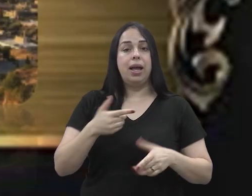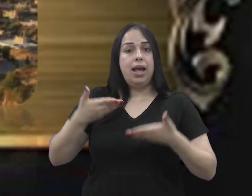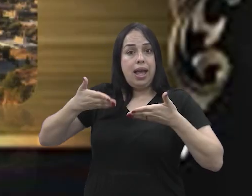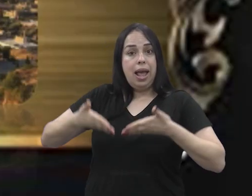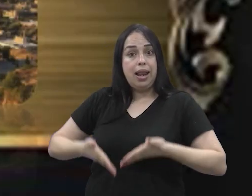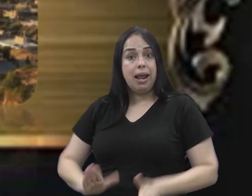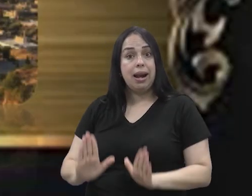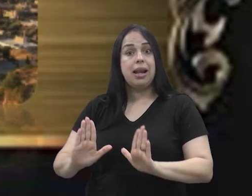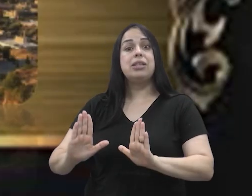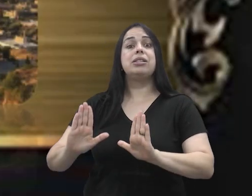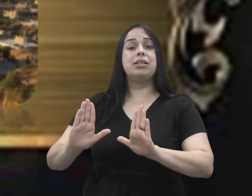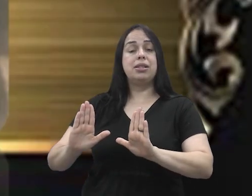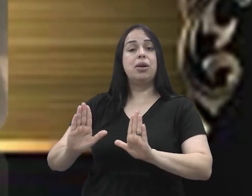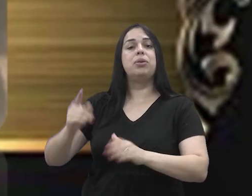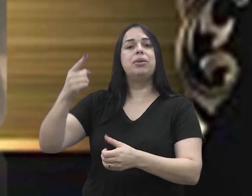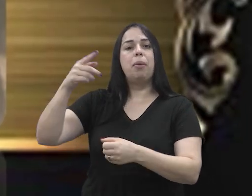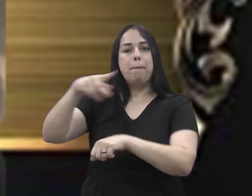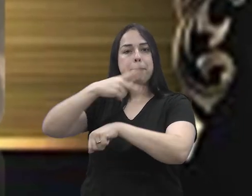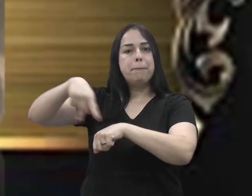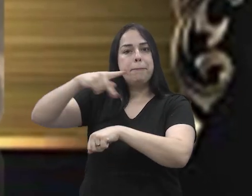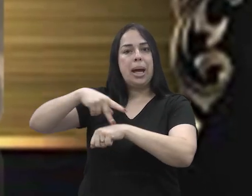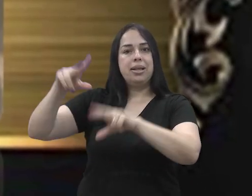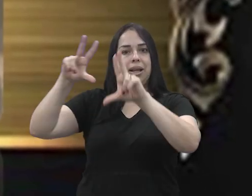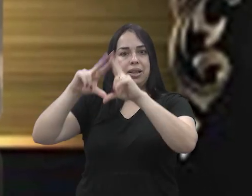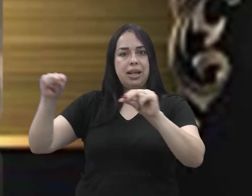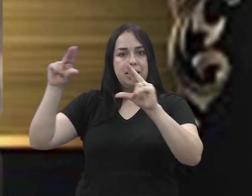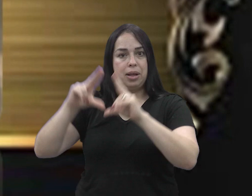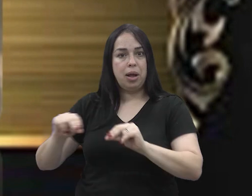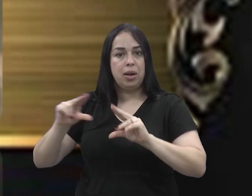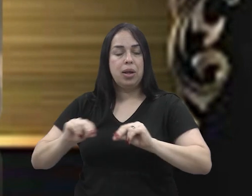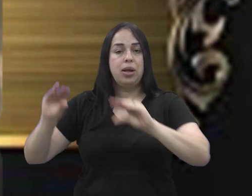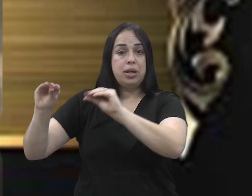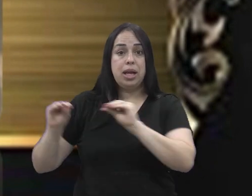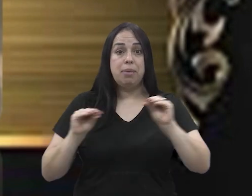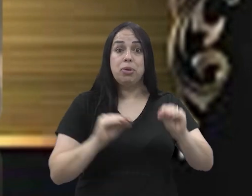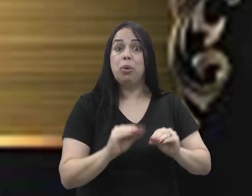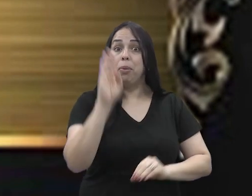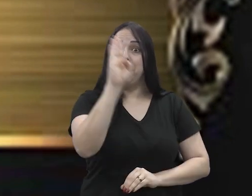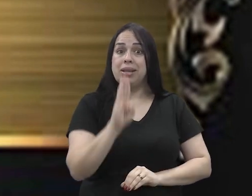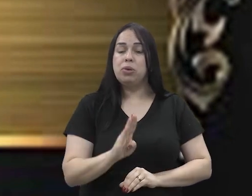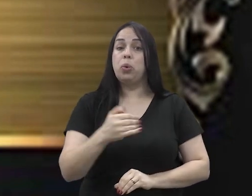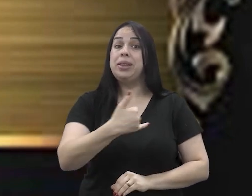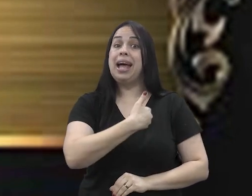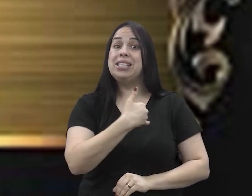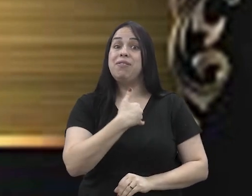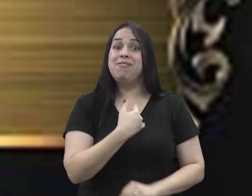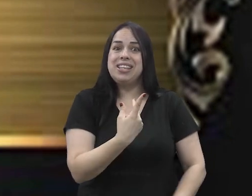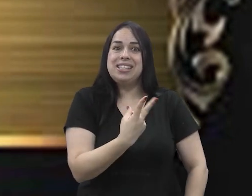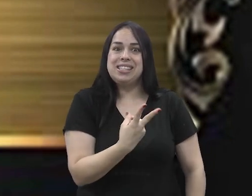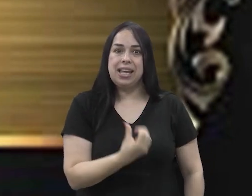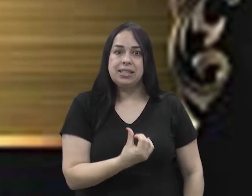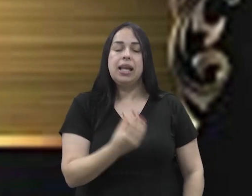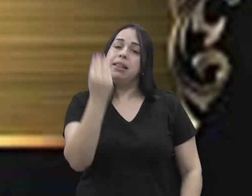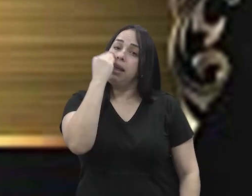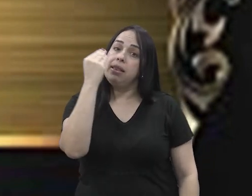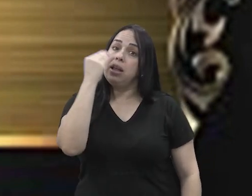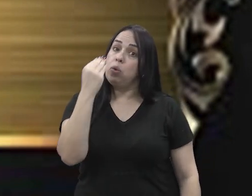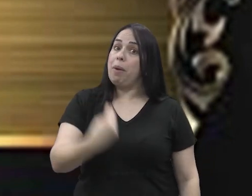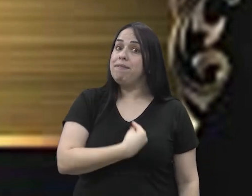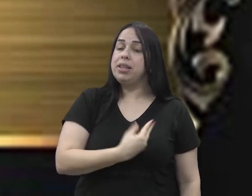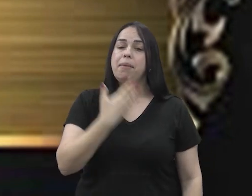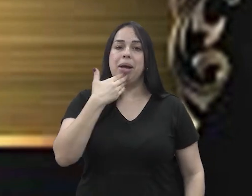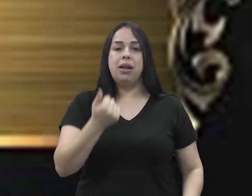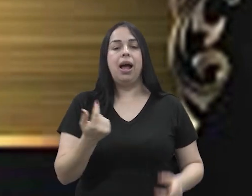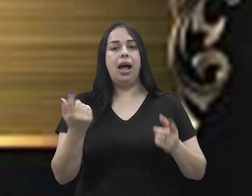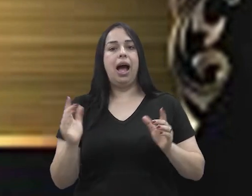na cidade de Lucy, no Líbano, Ramzi Youssef Taha veio para o Brasil com 26 anos de idade em busca de uma vida melhor. Aqui